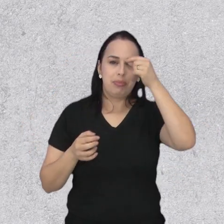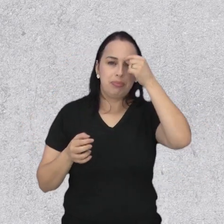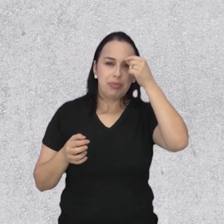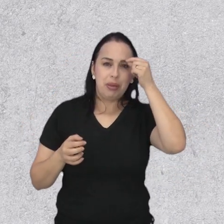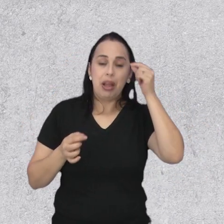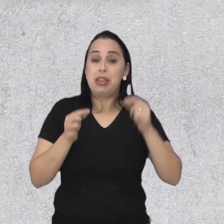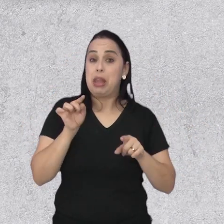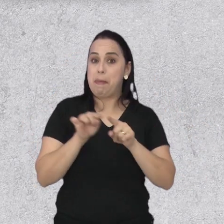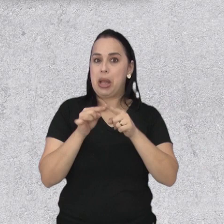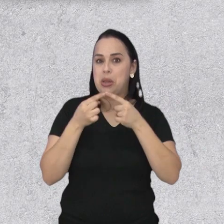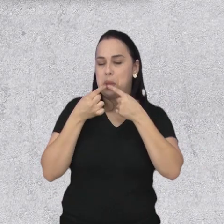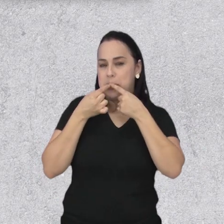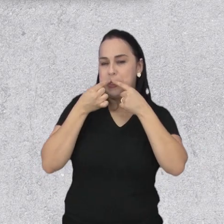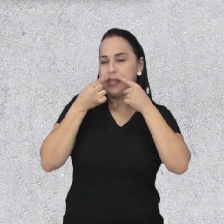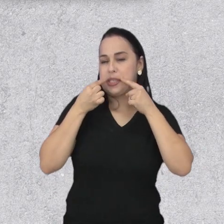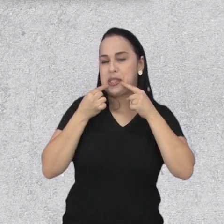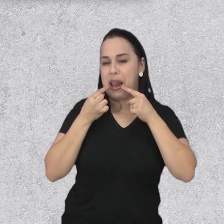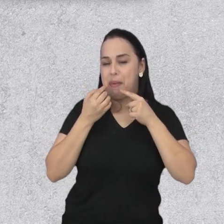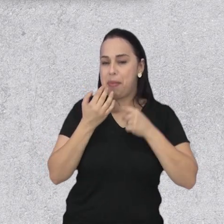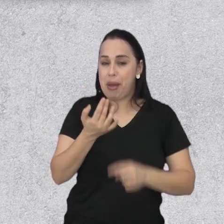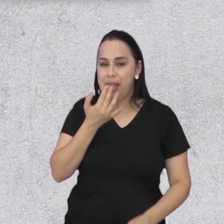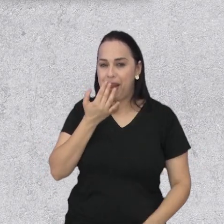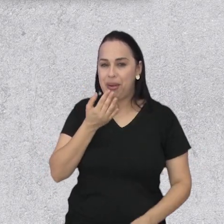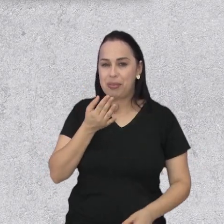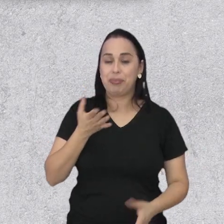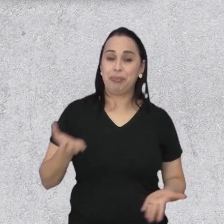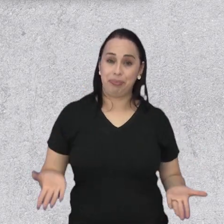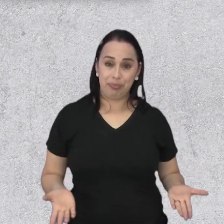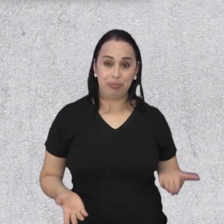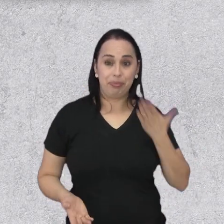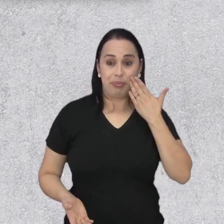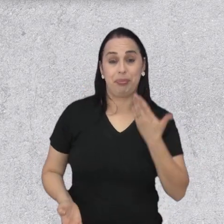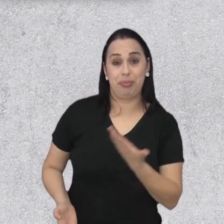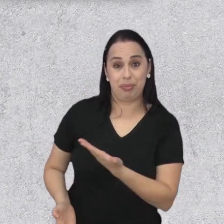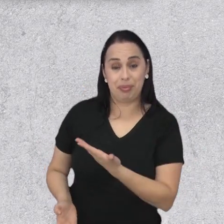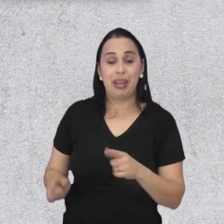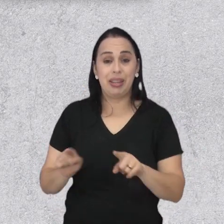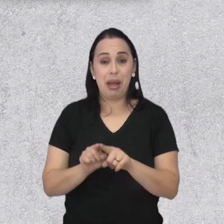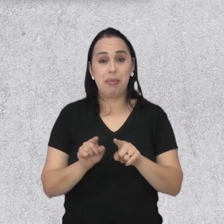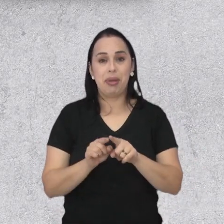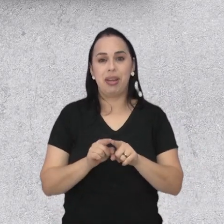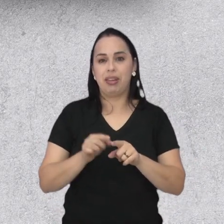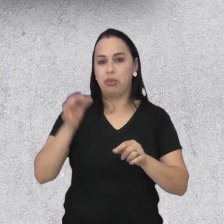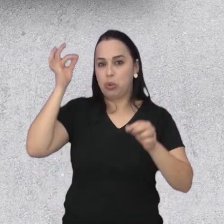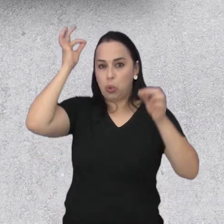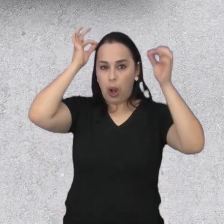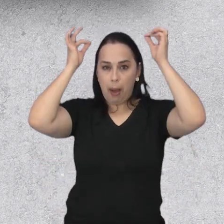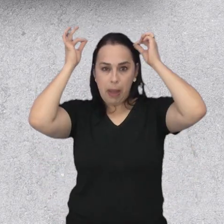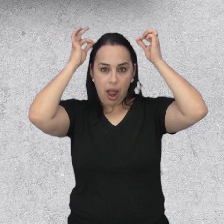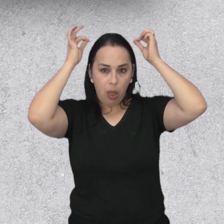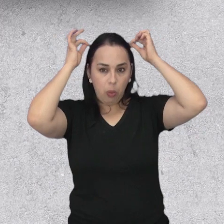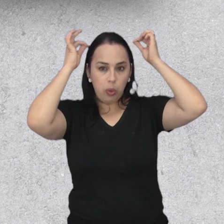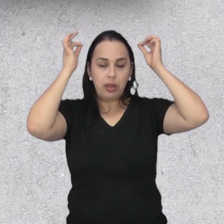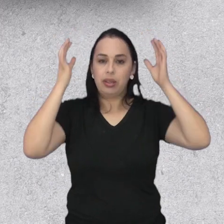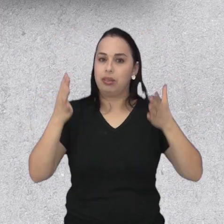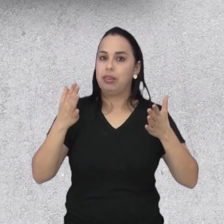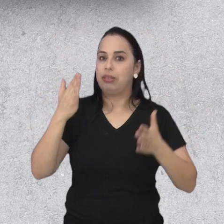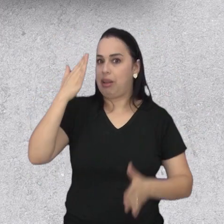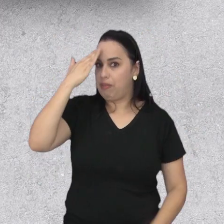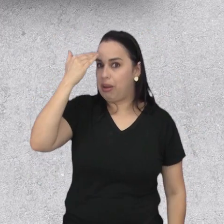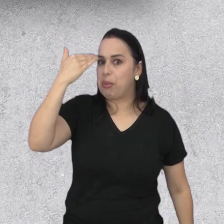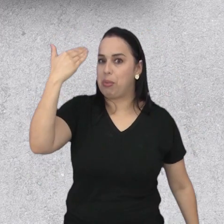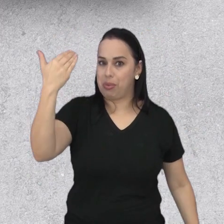mais pela micropigmentação labial, para dar aquela corzinha a mais na boca. E também pela micropigmentação capilar,